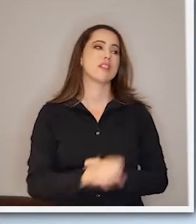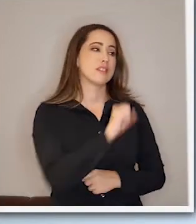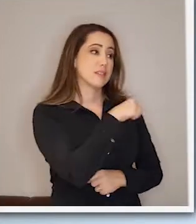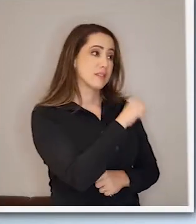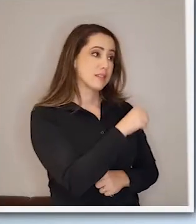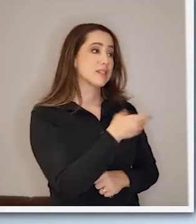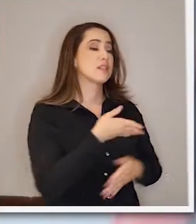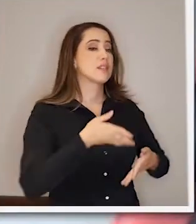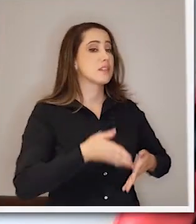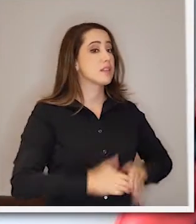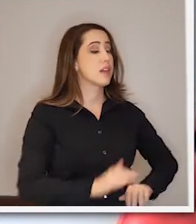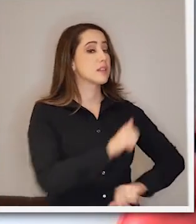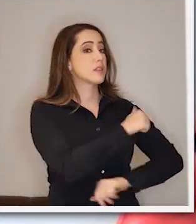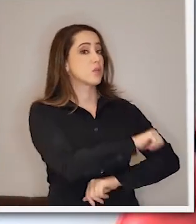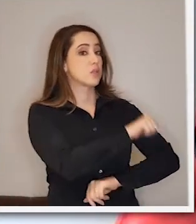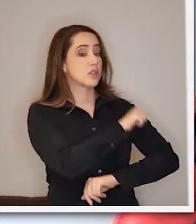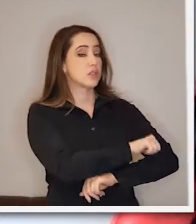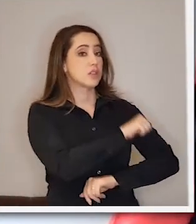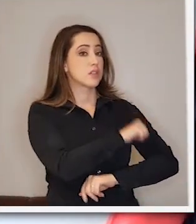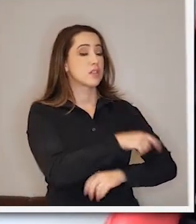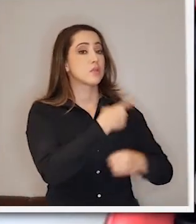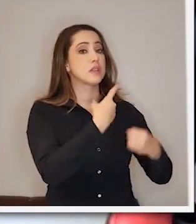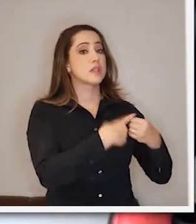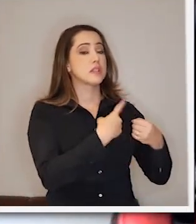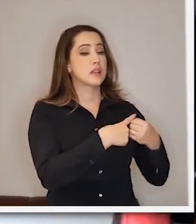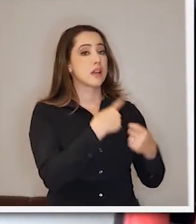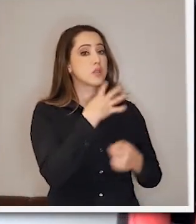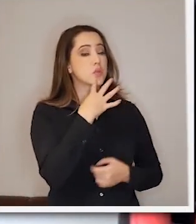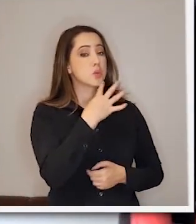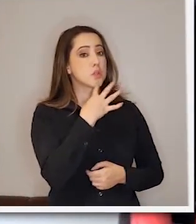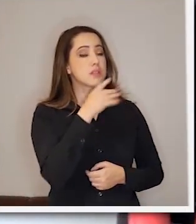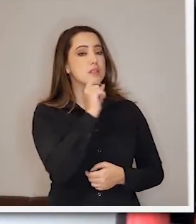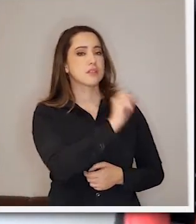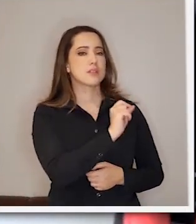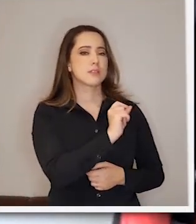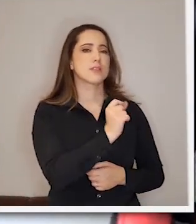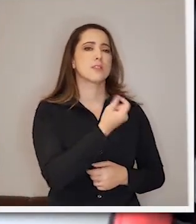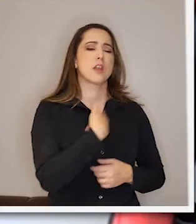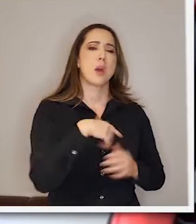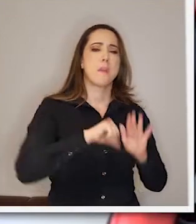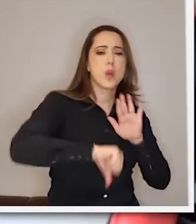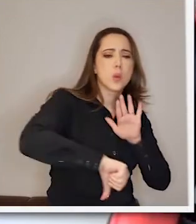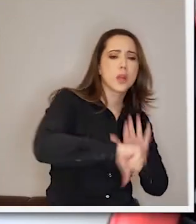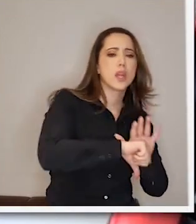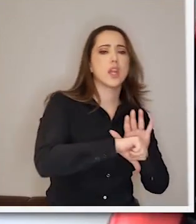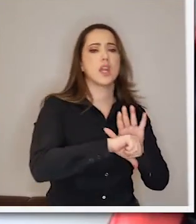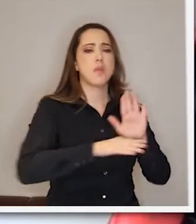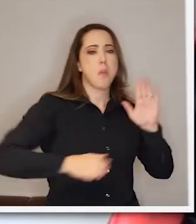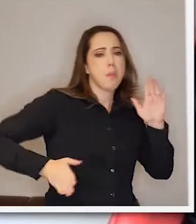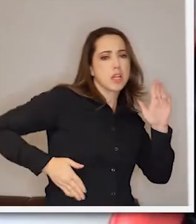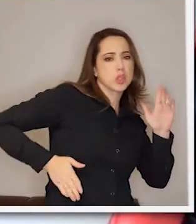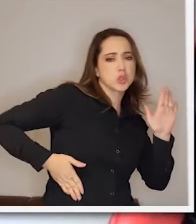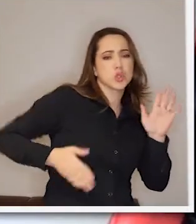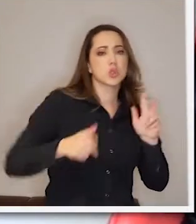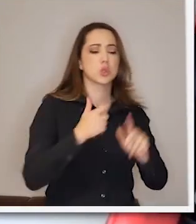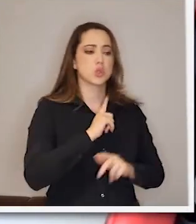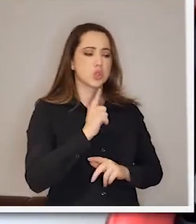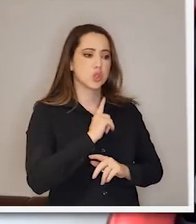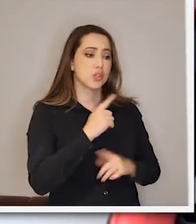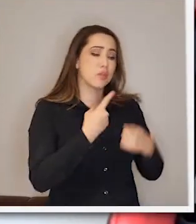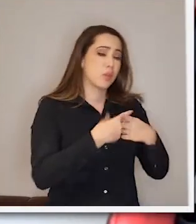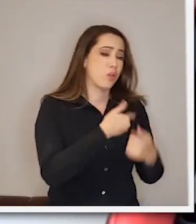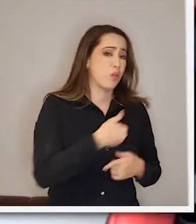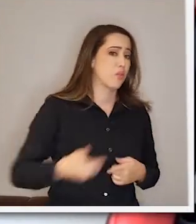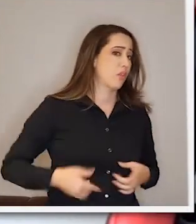Da Baixada Fluminense, uma cidade conhecida pela criminalidade, pela marginalidade, pela falta do poder